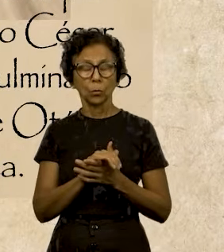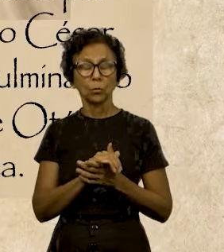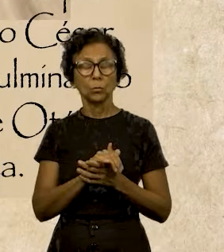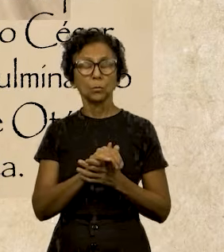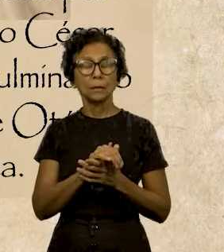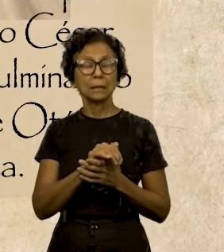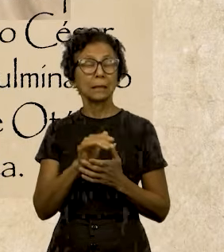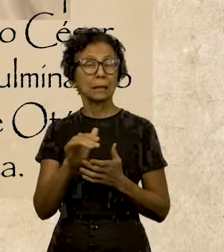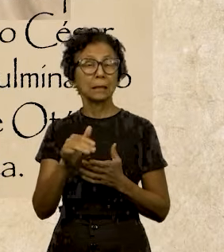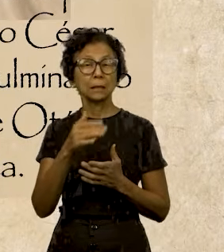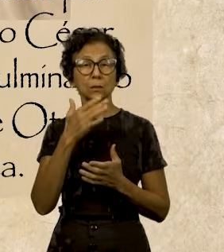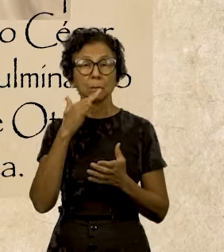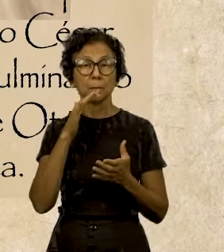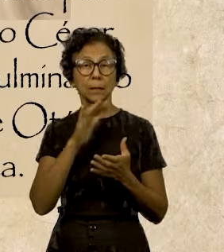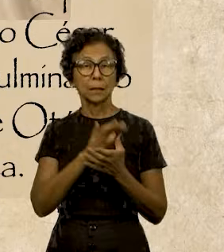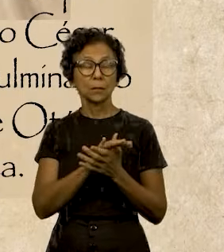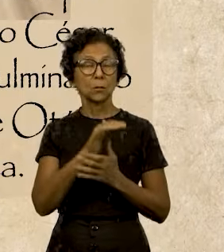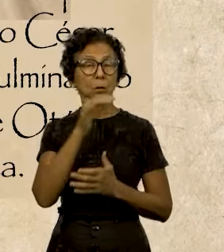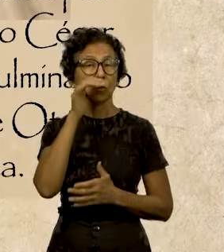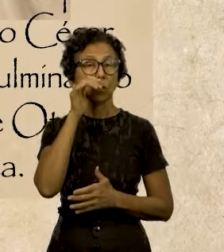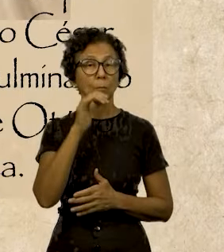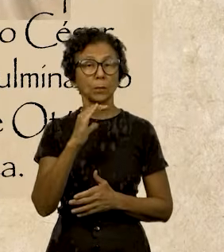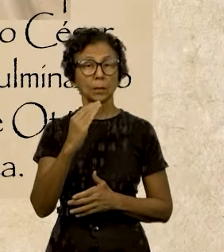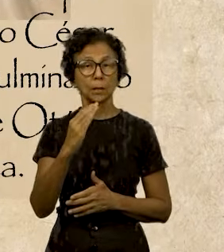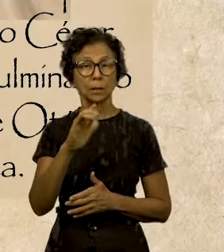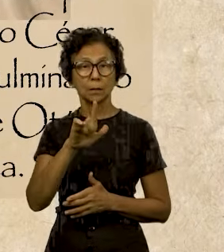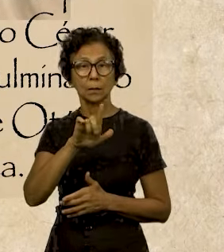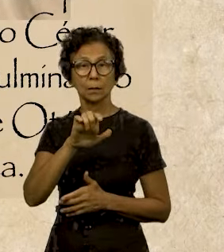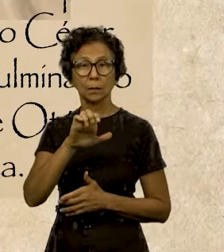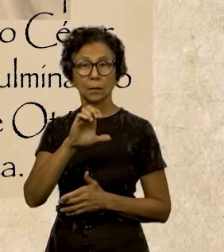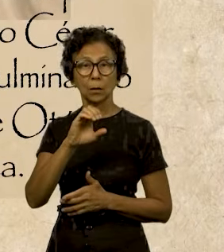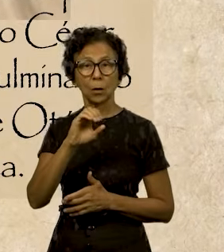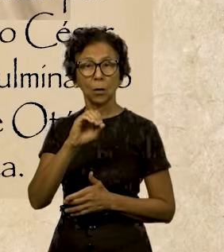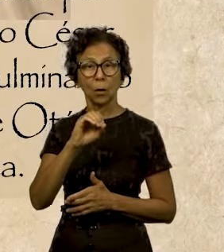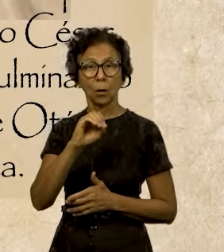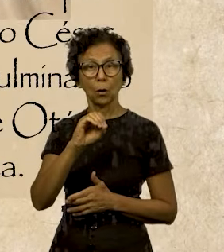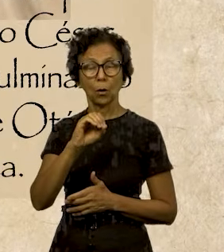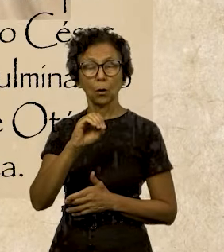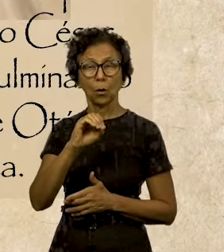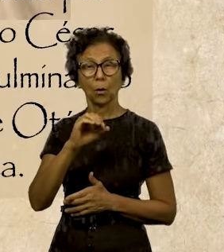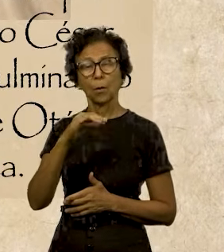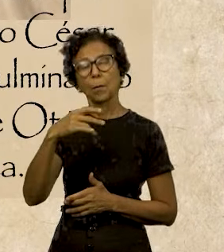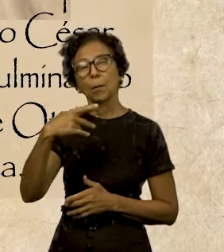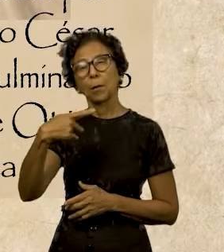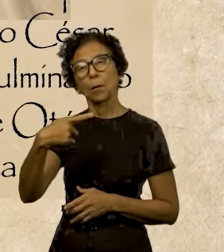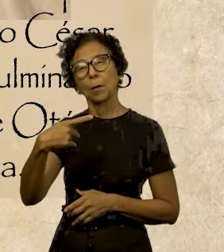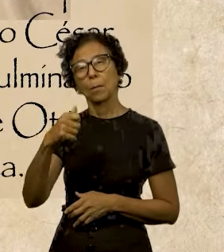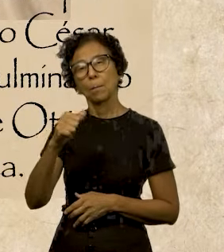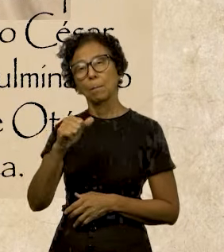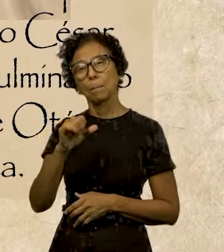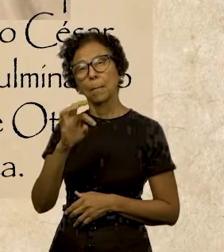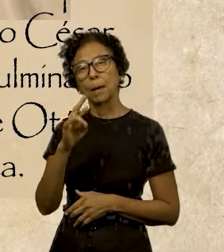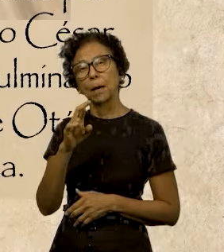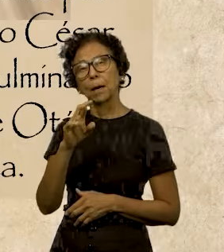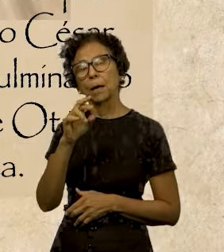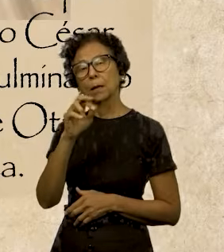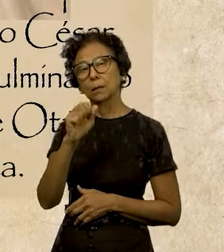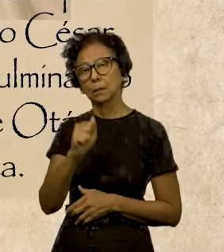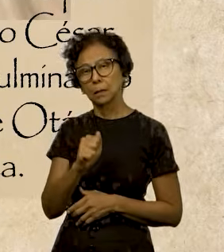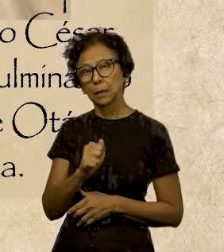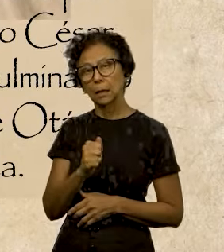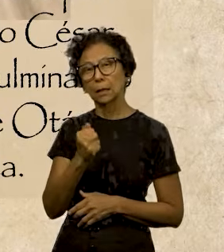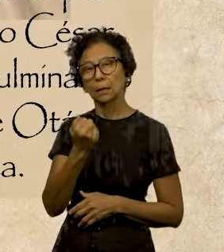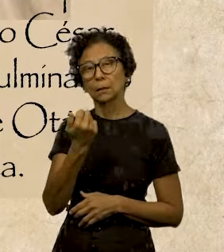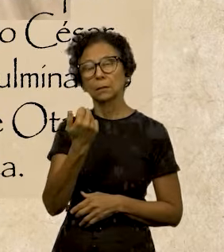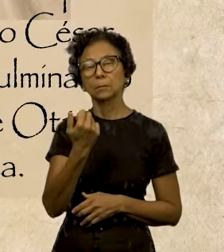é Otávio Augusto. Em 27 ele passa a ser imperador quando começa o Império Romano. Ele é importante porque na época